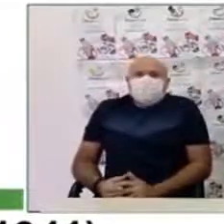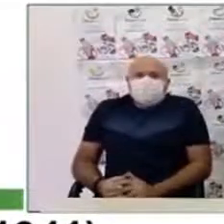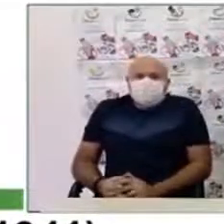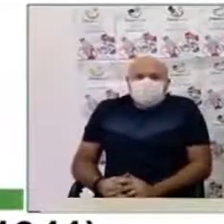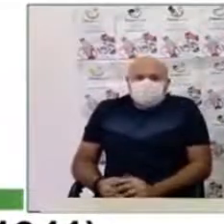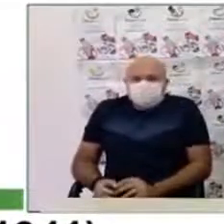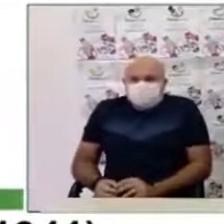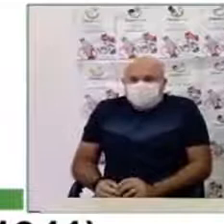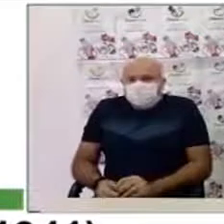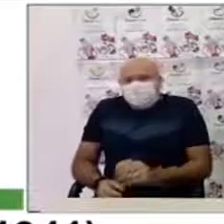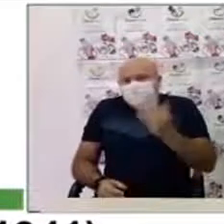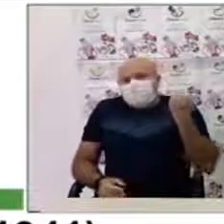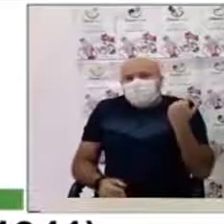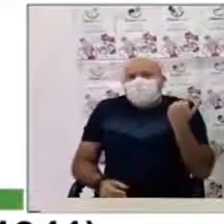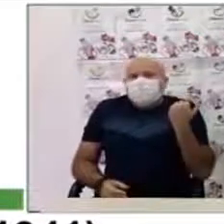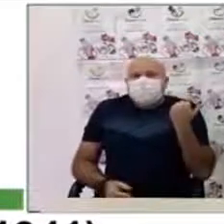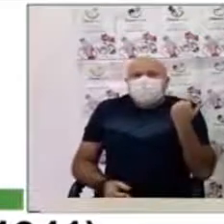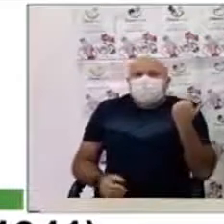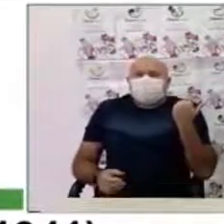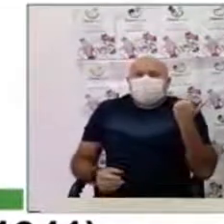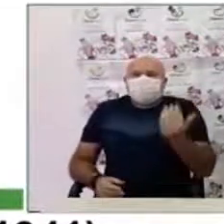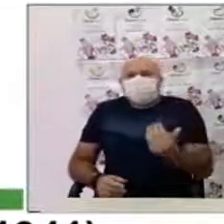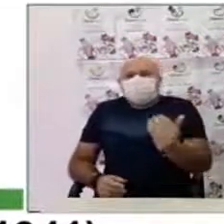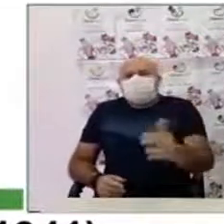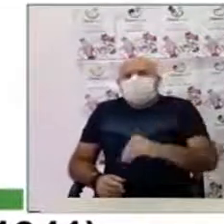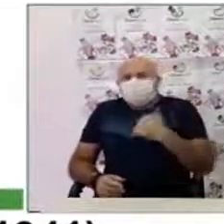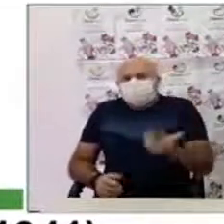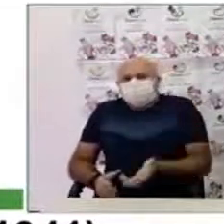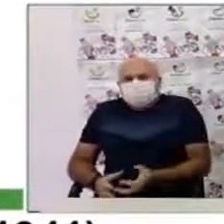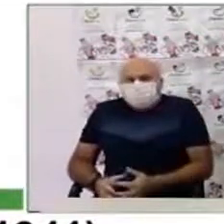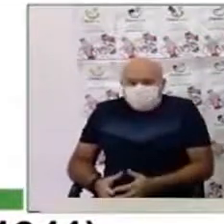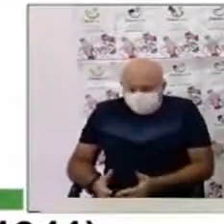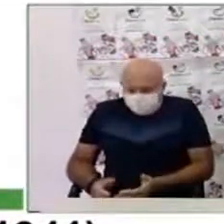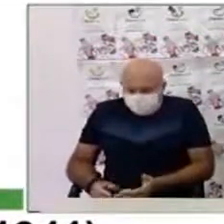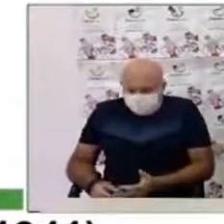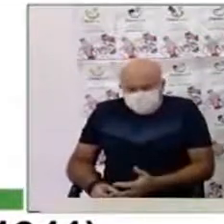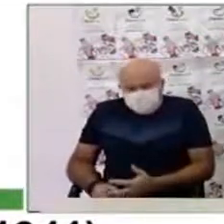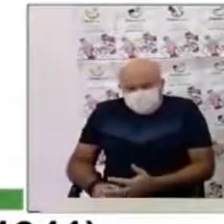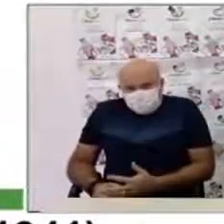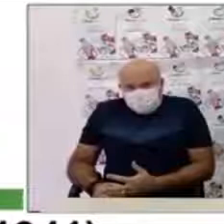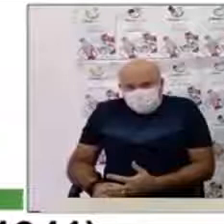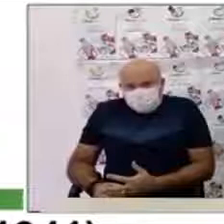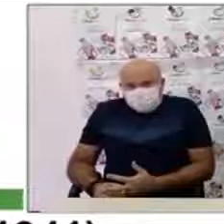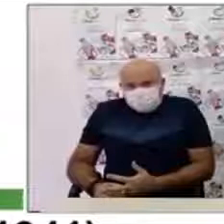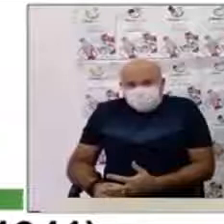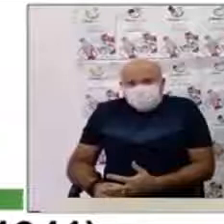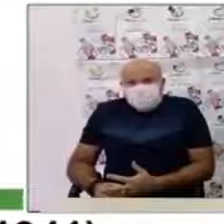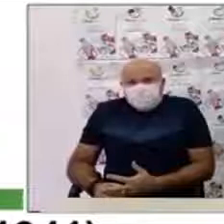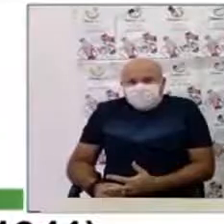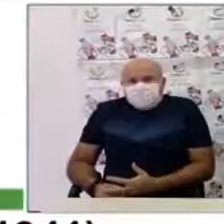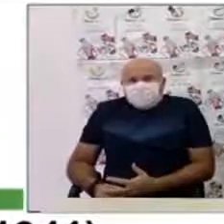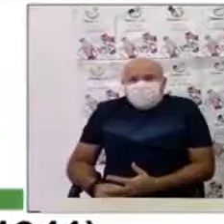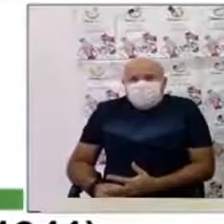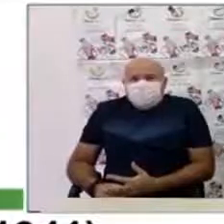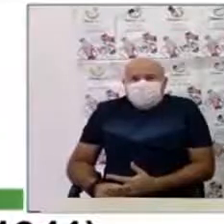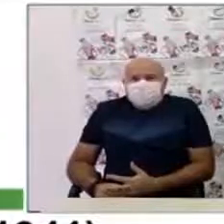e Marie. Becquerel foi quem descobriu, mas Pierre e Marie foi quem estudou mais sobre a radiação,